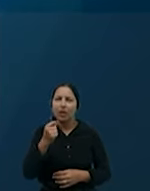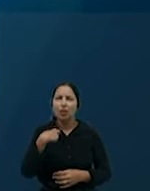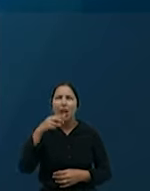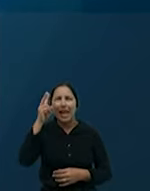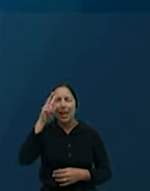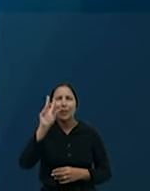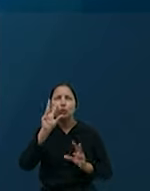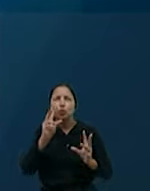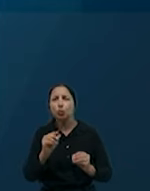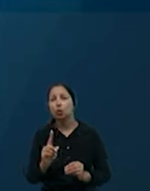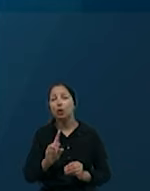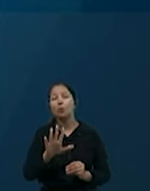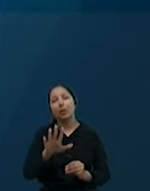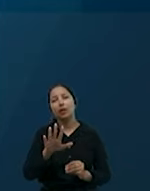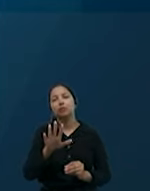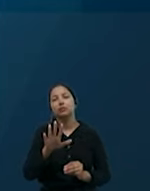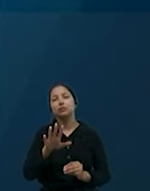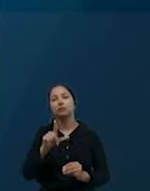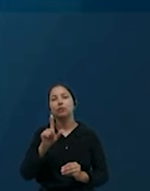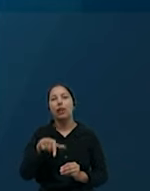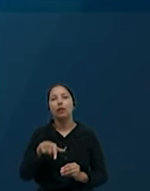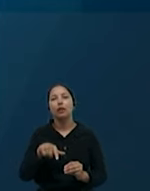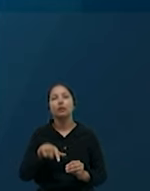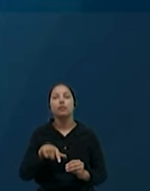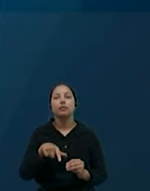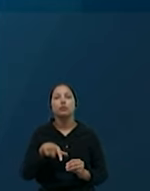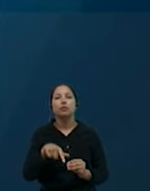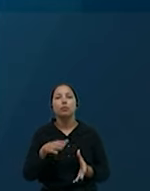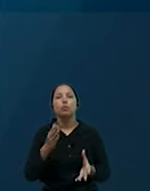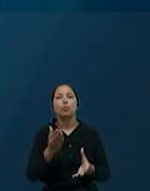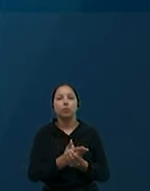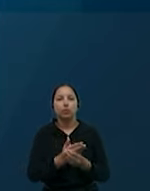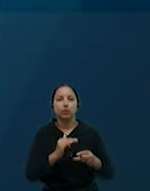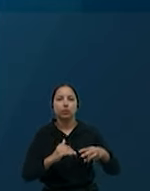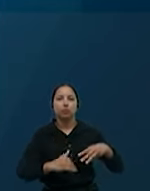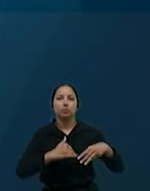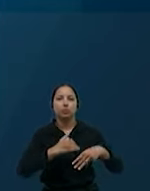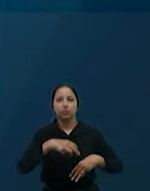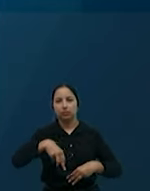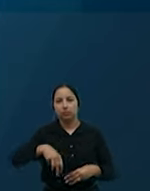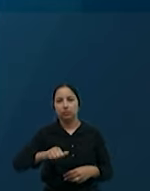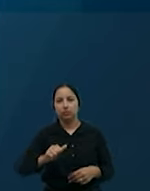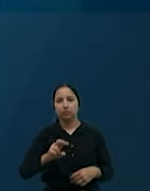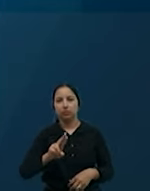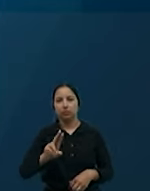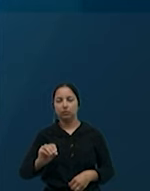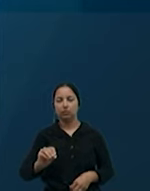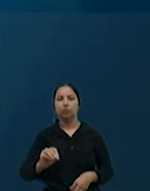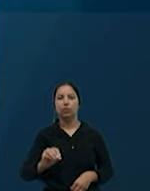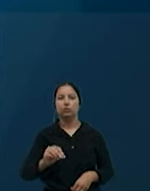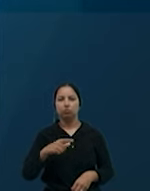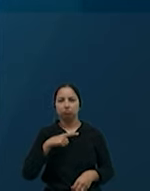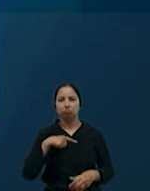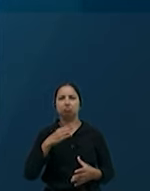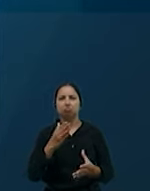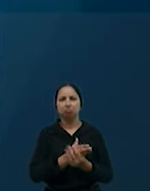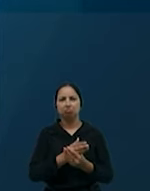processo da relatoria do ministro Mauro Campos, é um processo que demorou um certo tempo, porque houve muito debate, até...